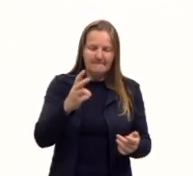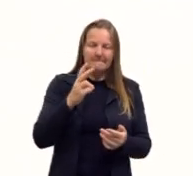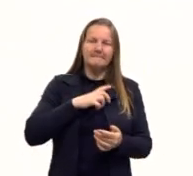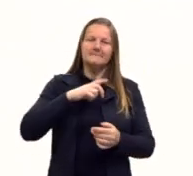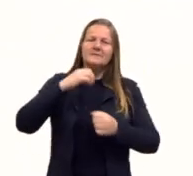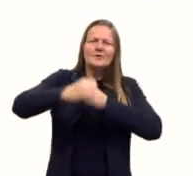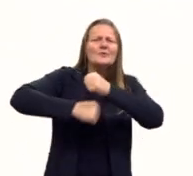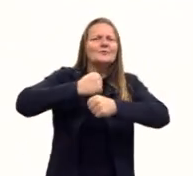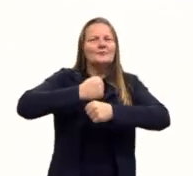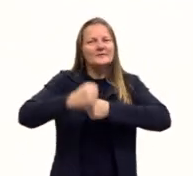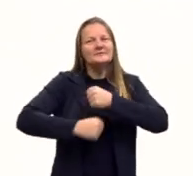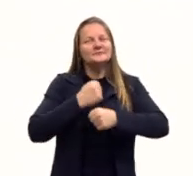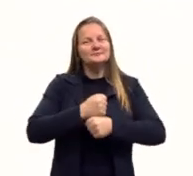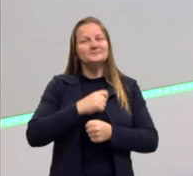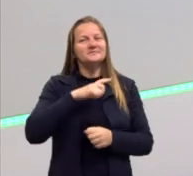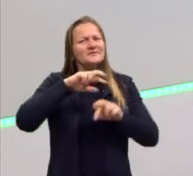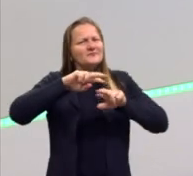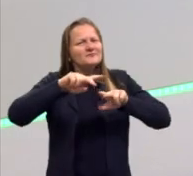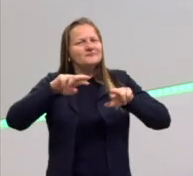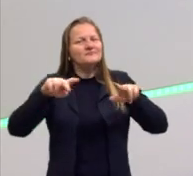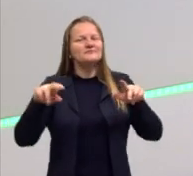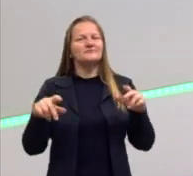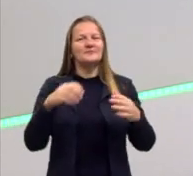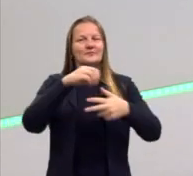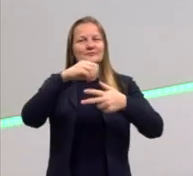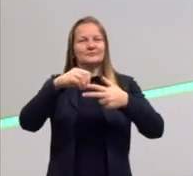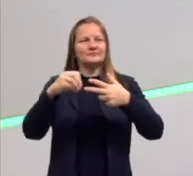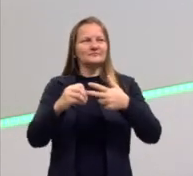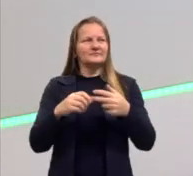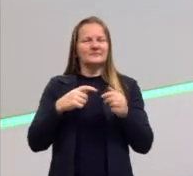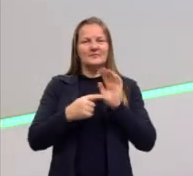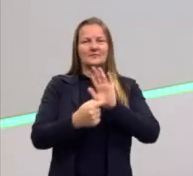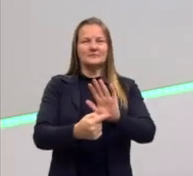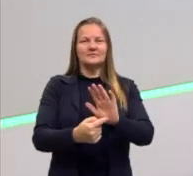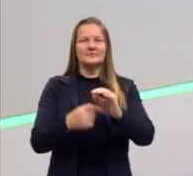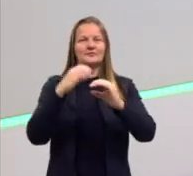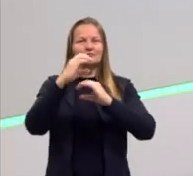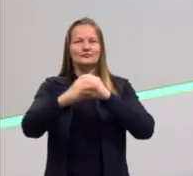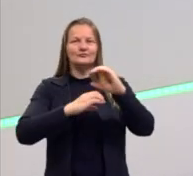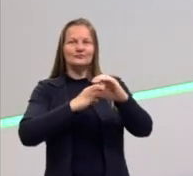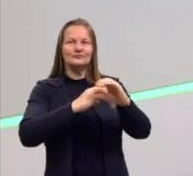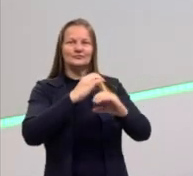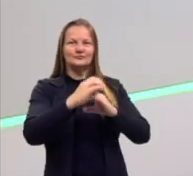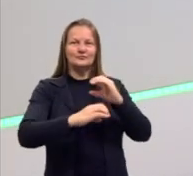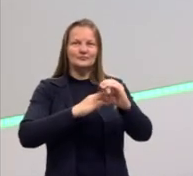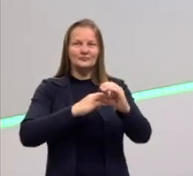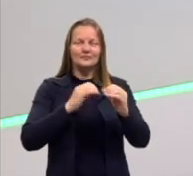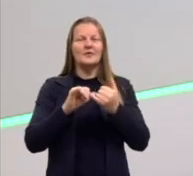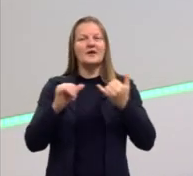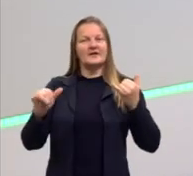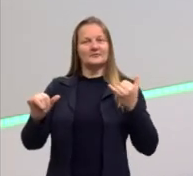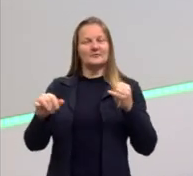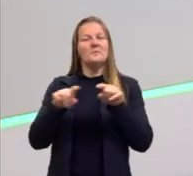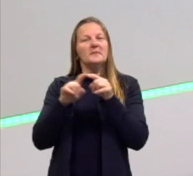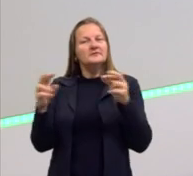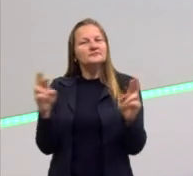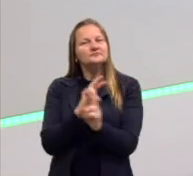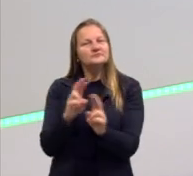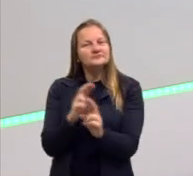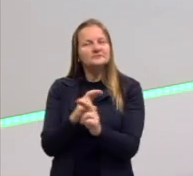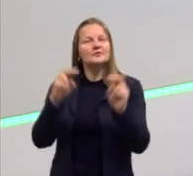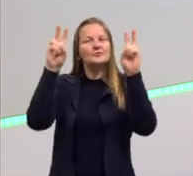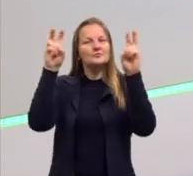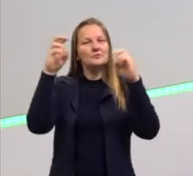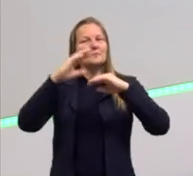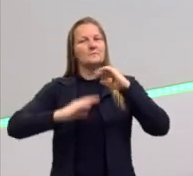anos a gente tem várias questões que envolvem não só que apareça circuito né mas relacionados